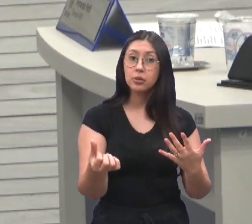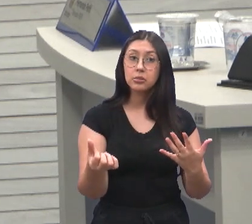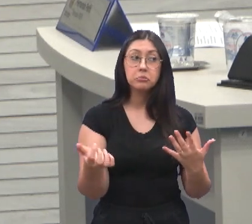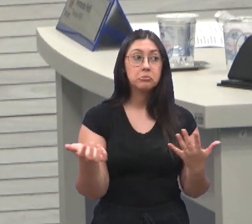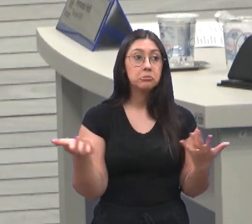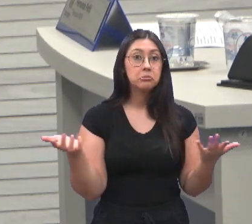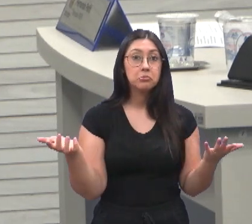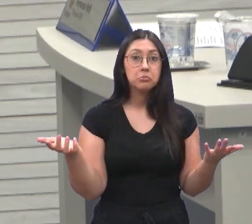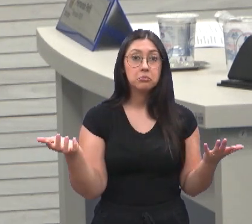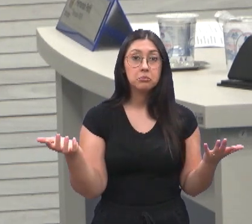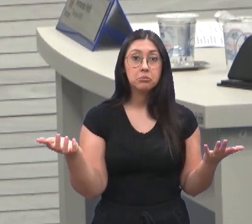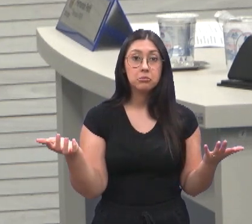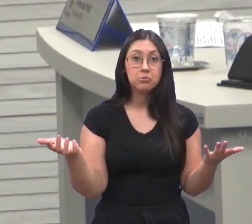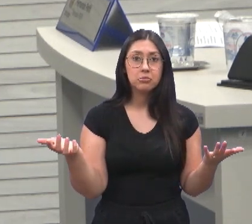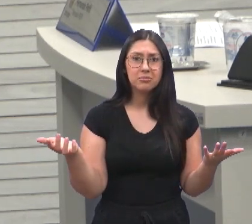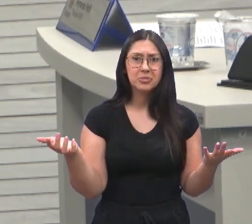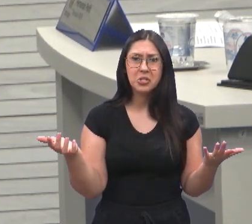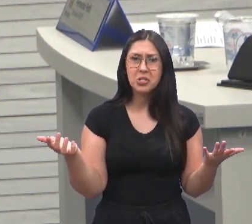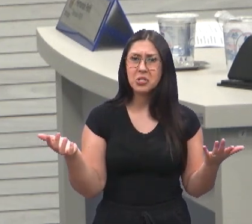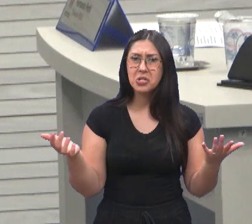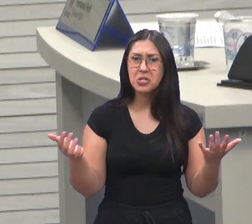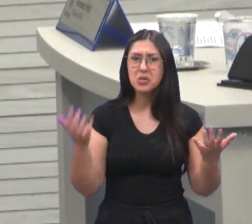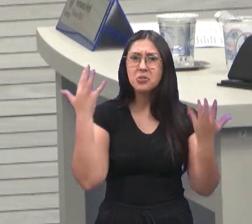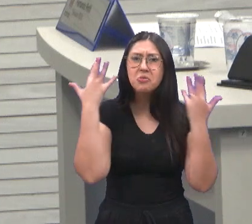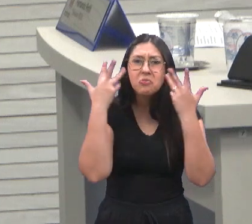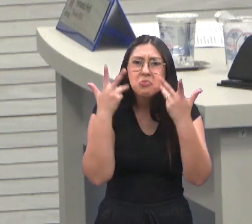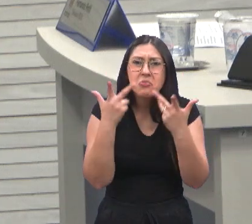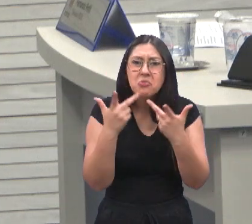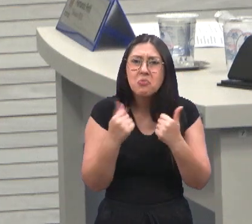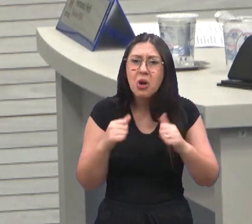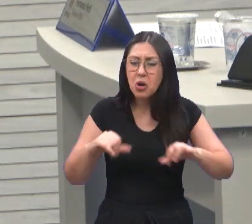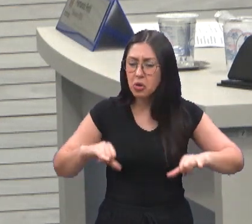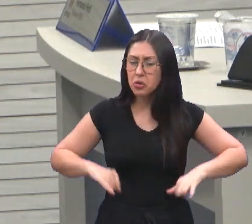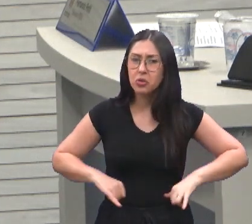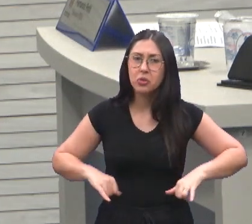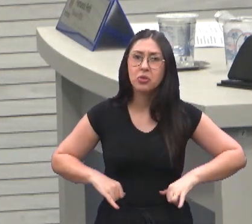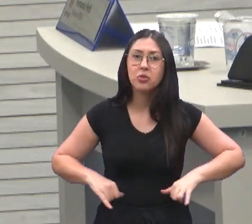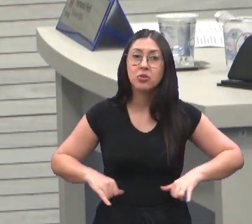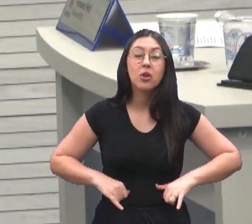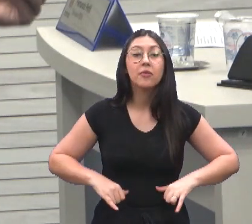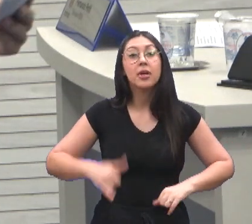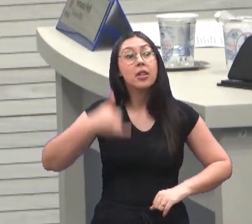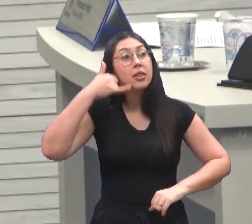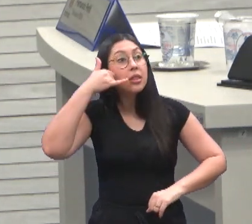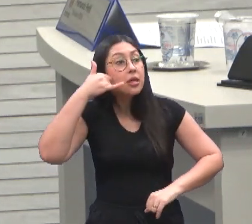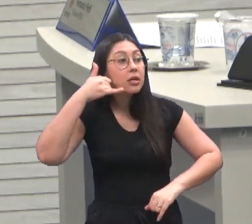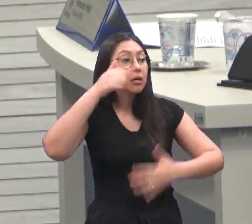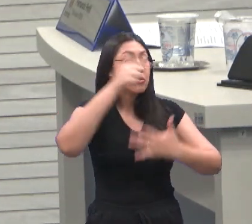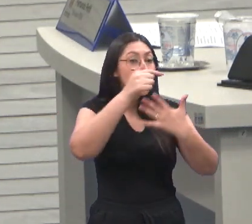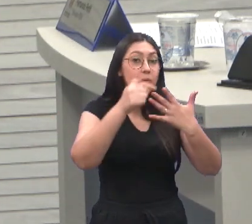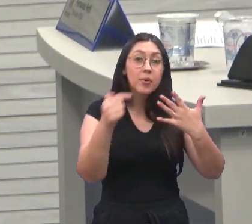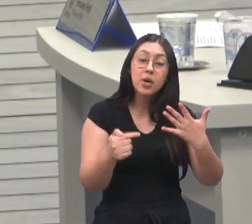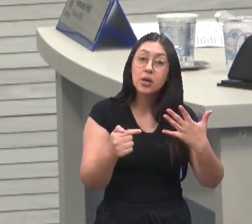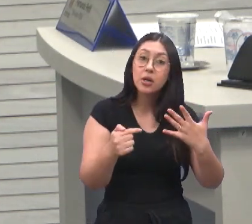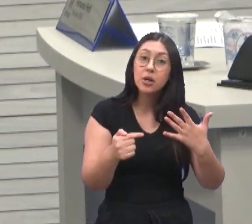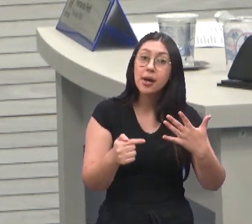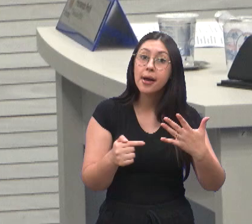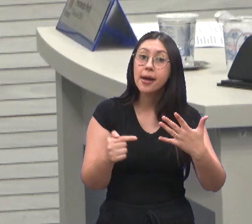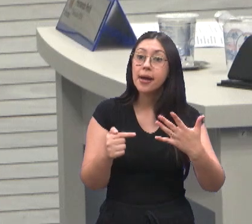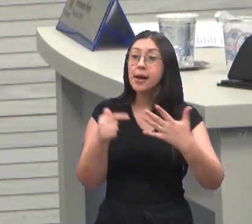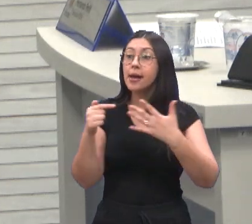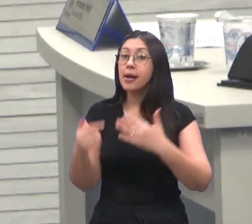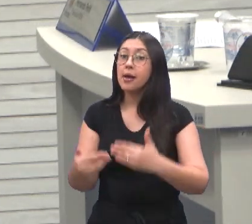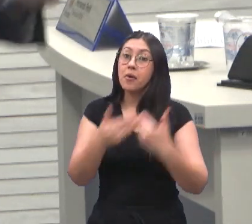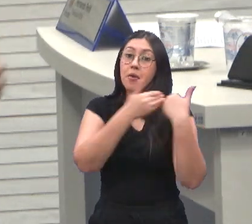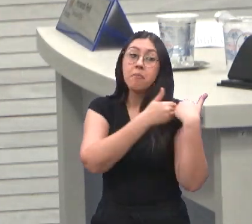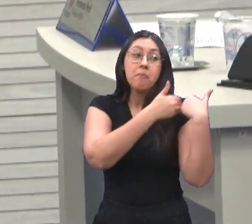e os maus tratos aos animais, quando a gente liga para 156, 190, fica, é uma